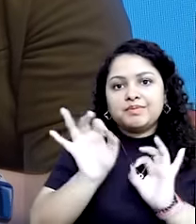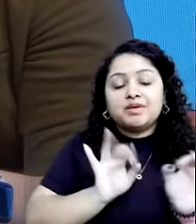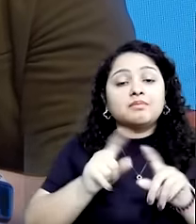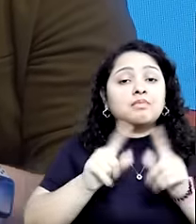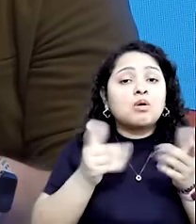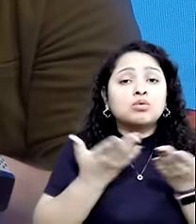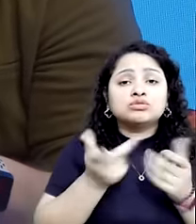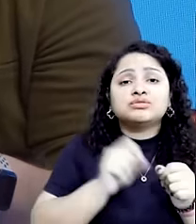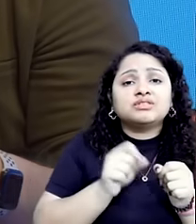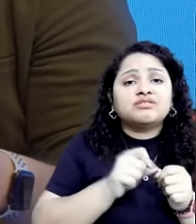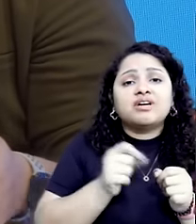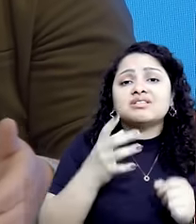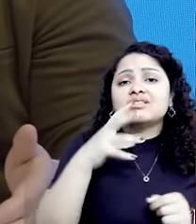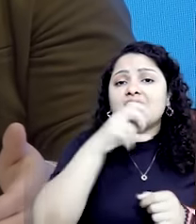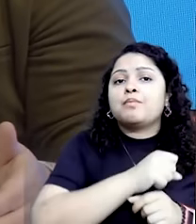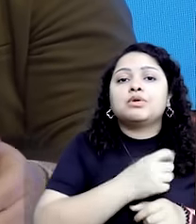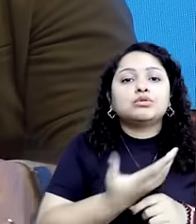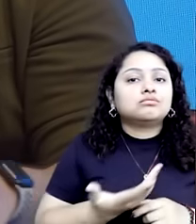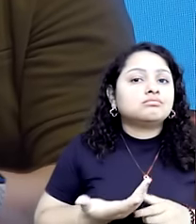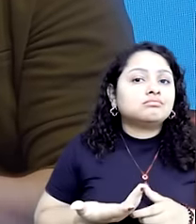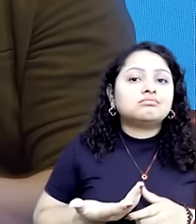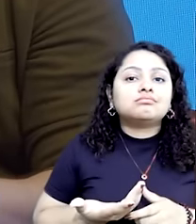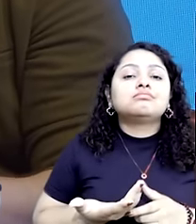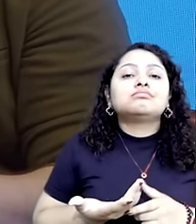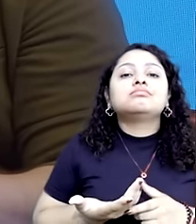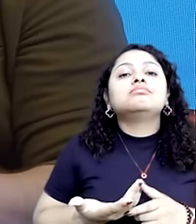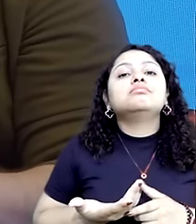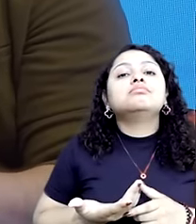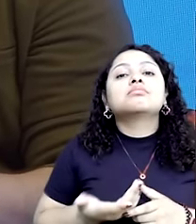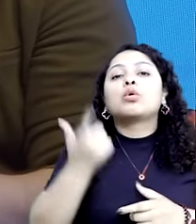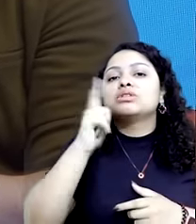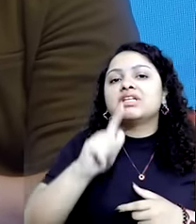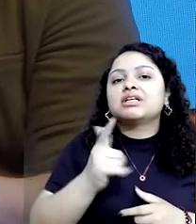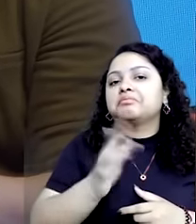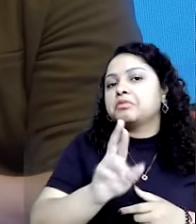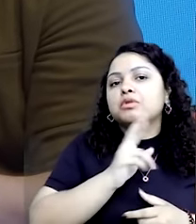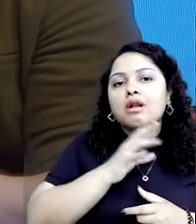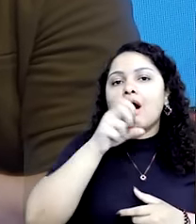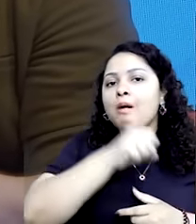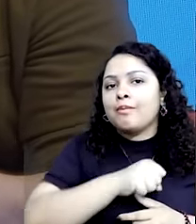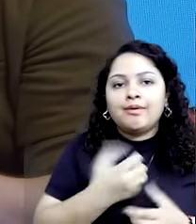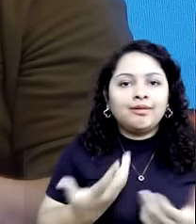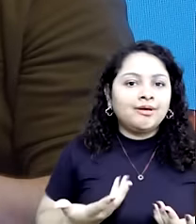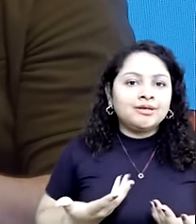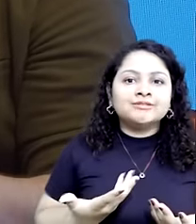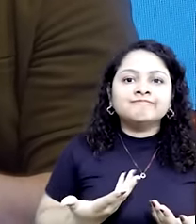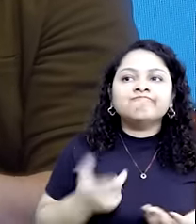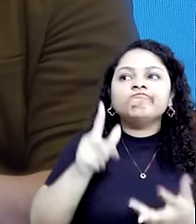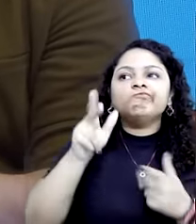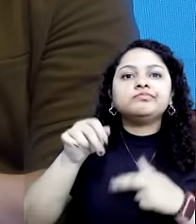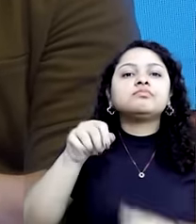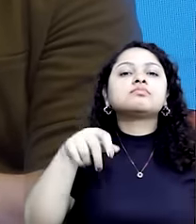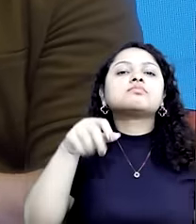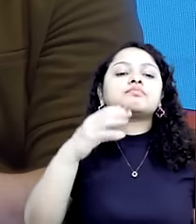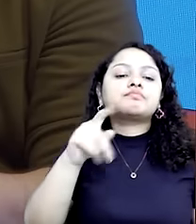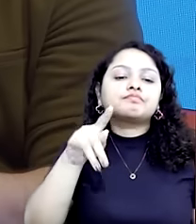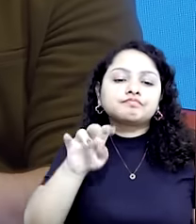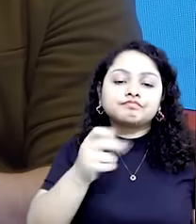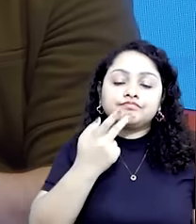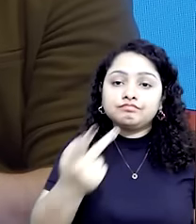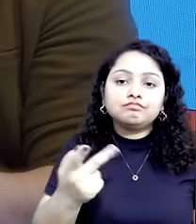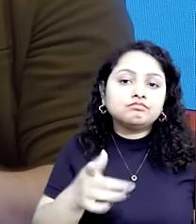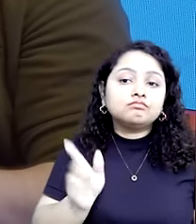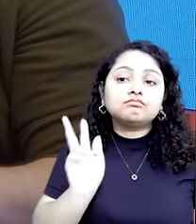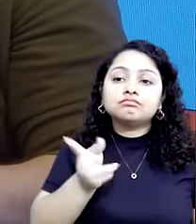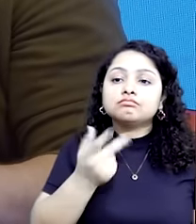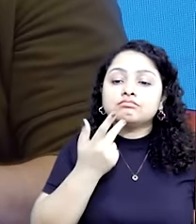hoje você faz em questão de segundos tá então em questão de segundos você consegue ter o resultado E aquele negócio como a Kate falou do capcut e